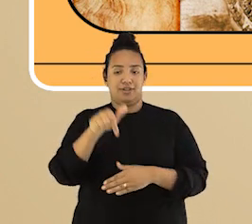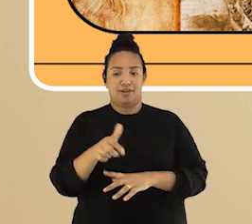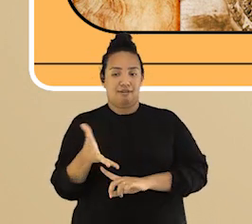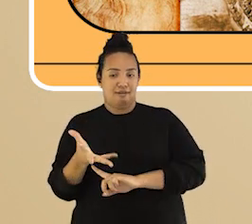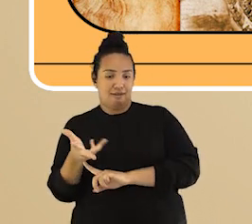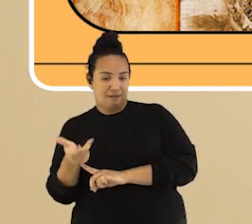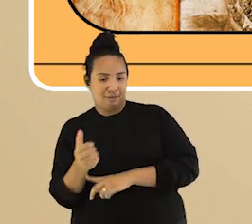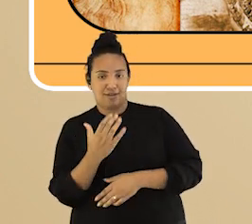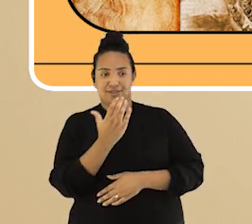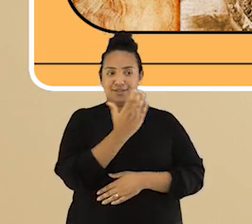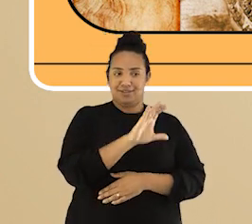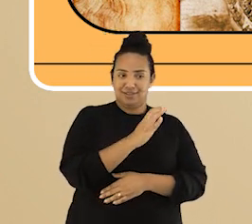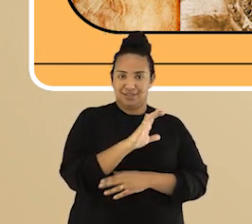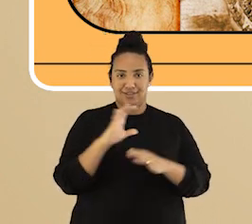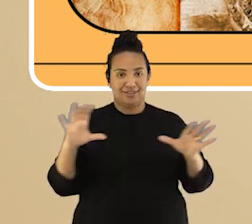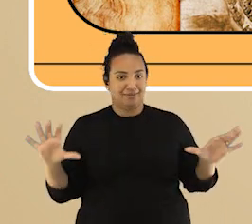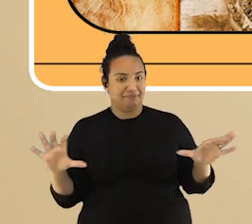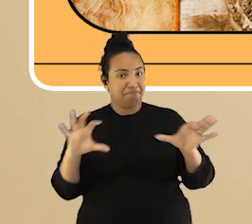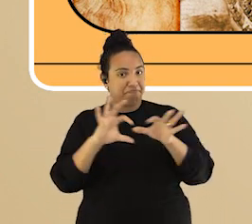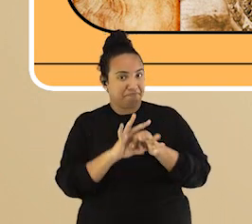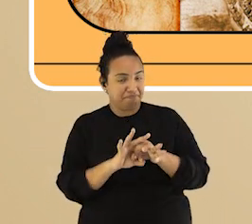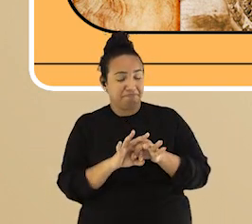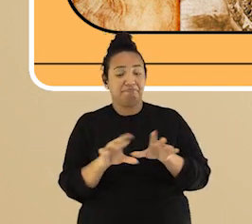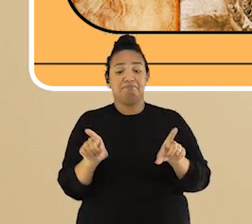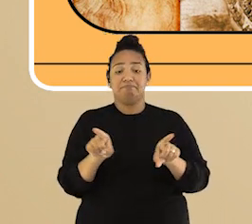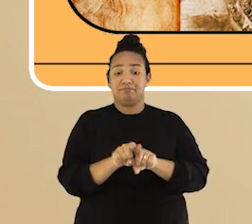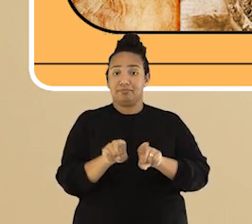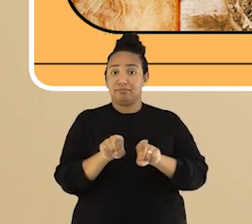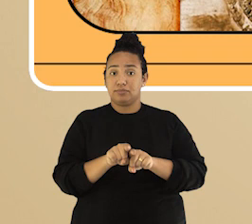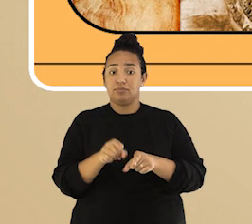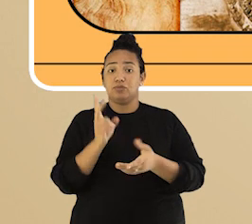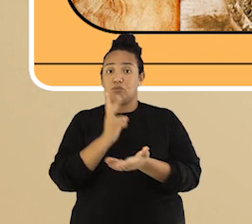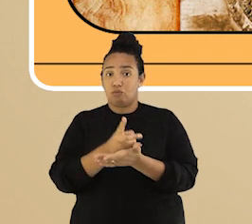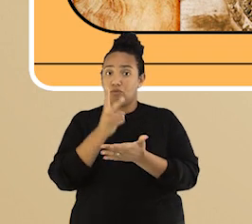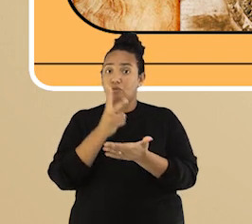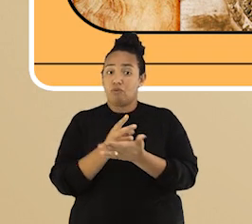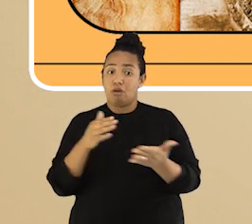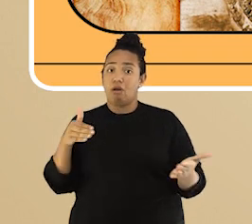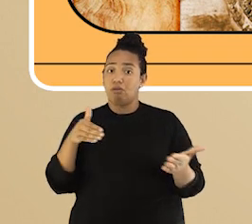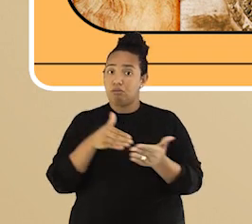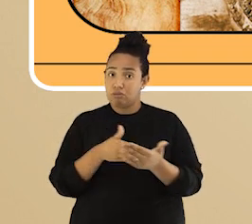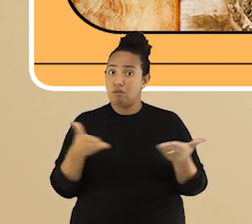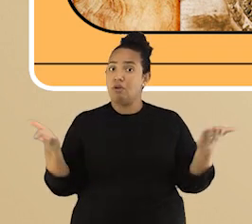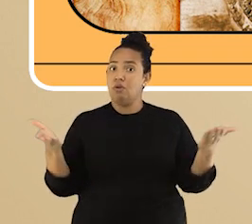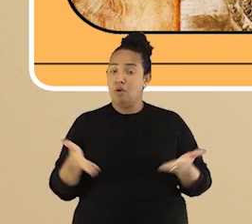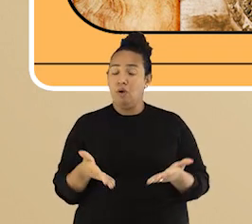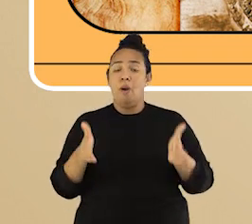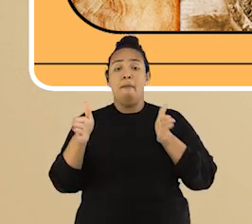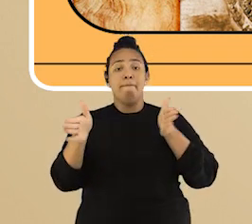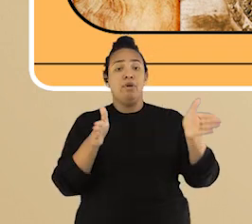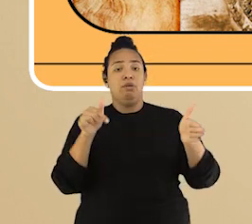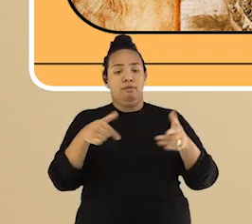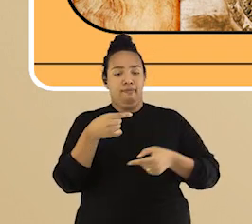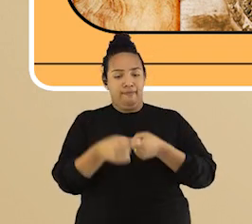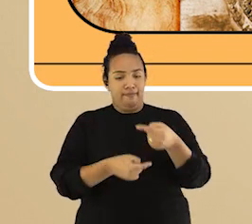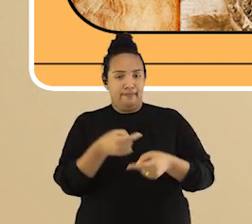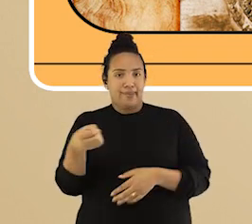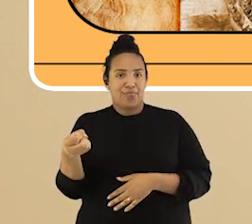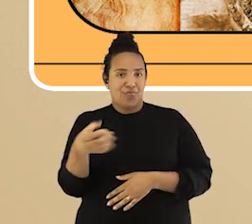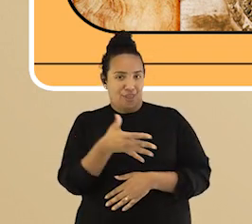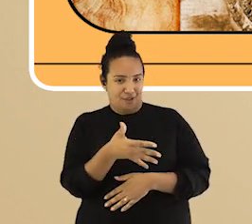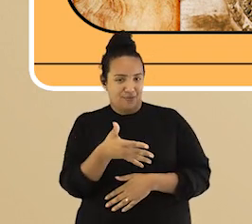foram aliados e as suas contribuições perduram até os dias atuais foram no Renascimento, que foi o